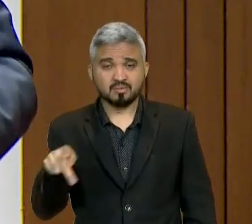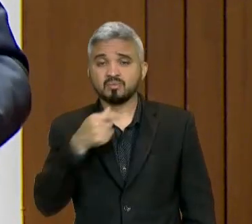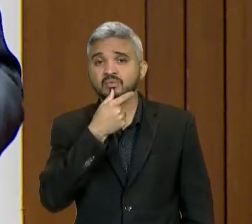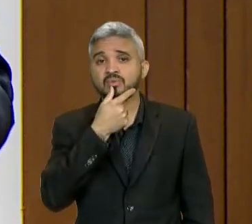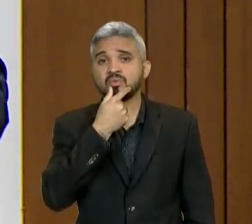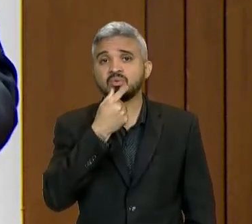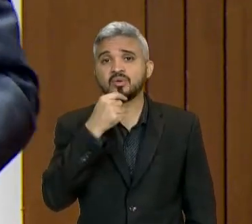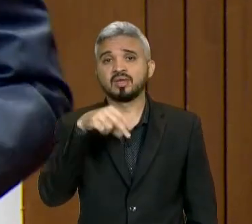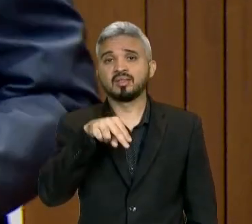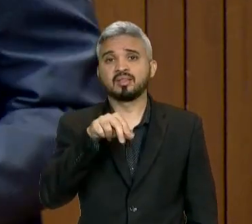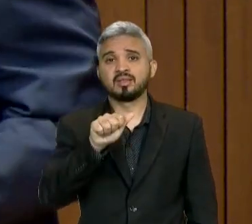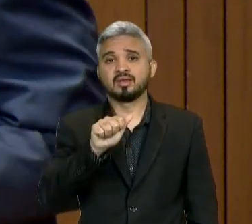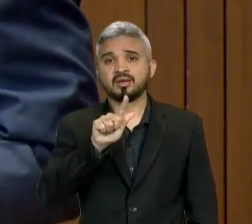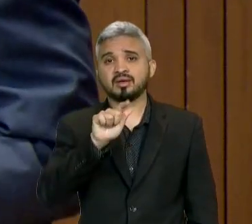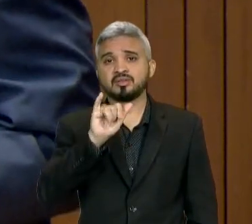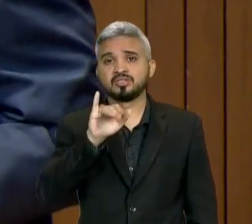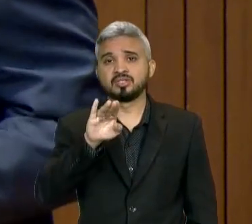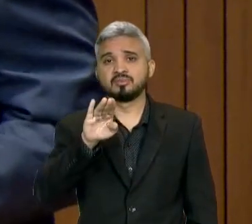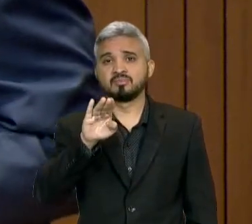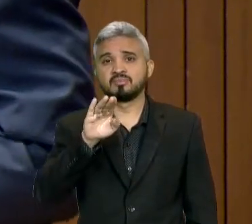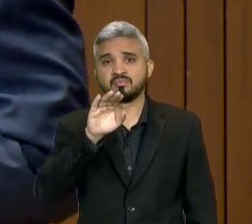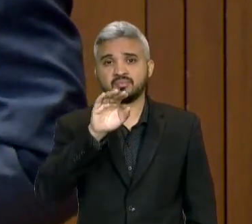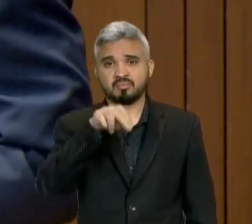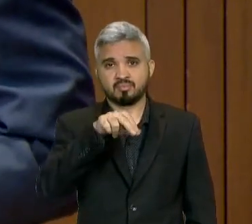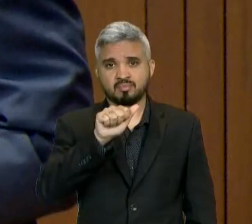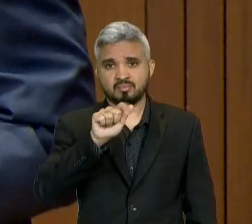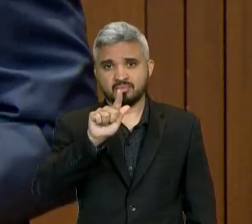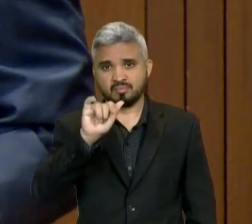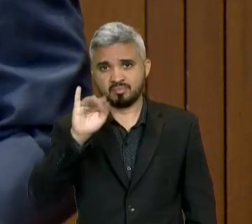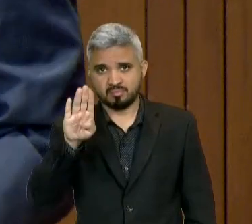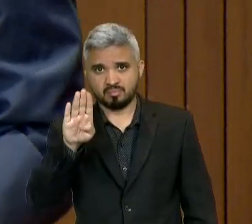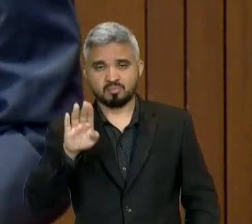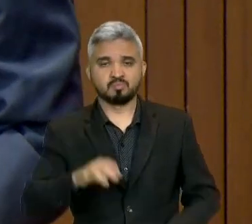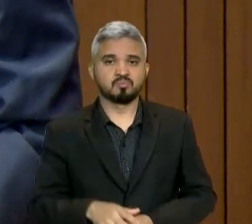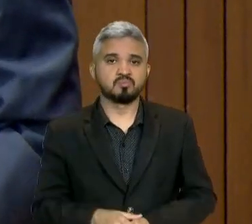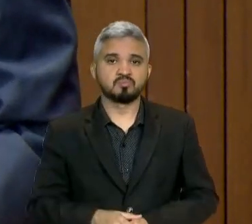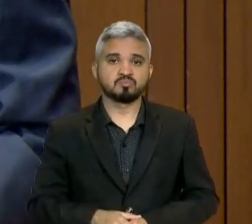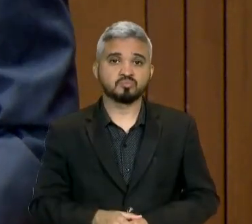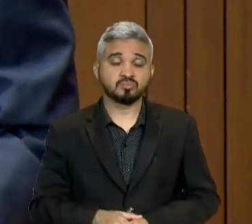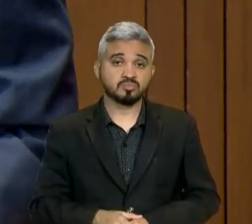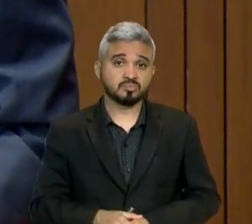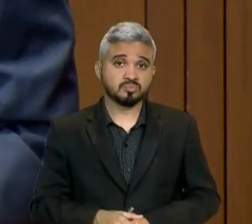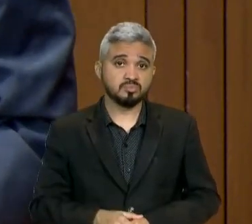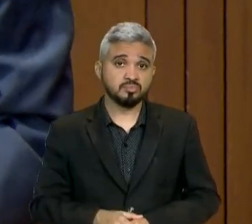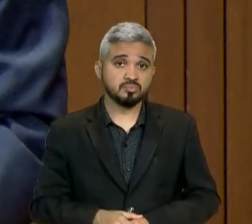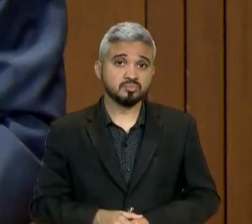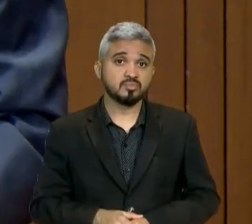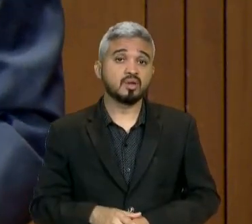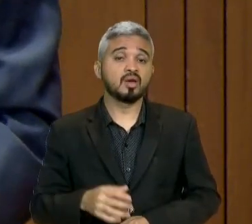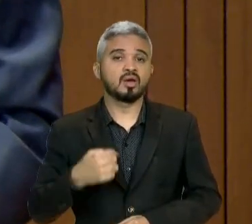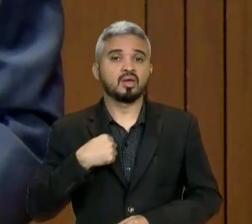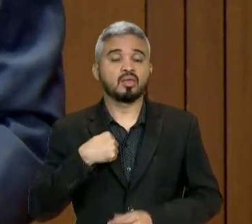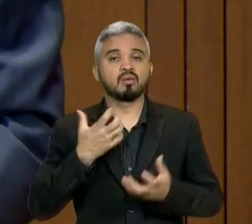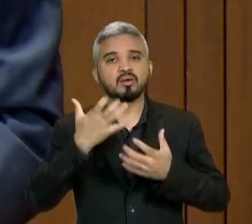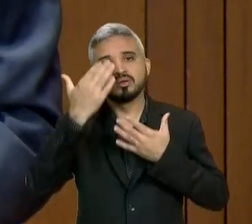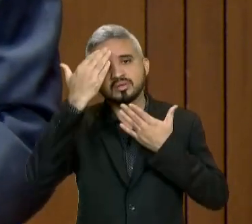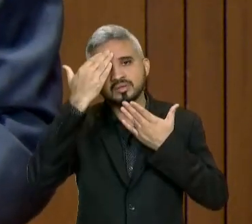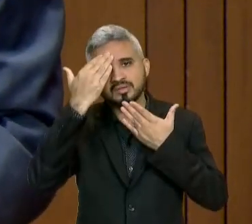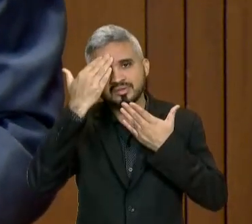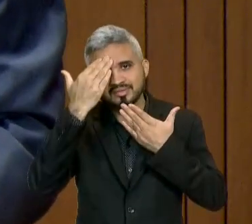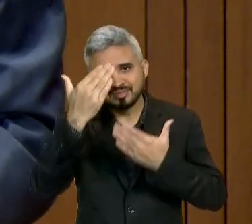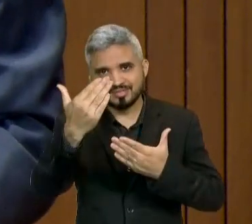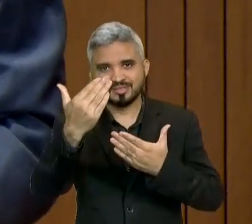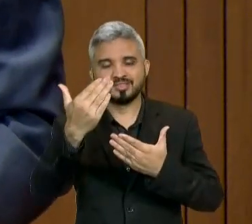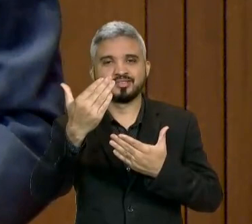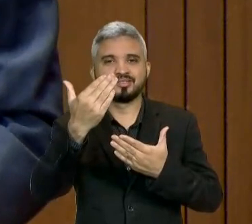deixar de agradecer, presidente, a todas as pessoas que me deram a oportunidade ontem, e